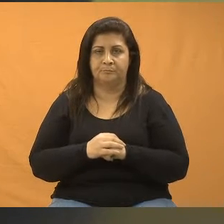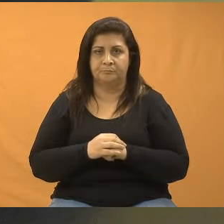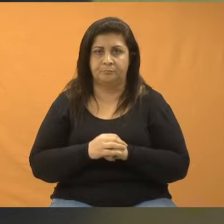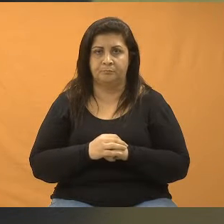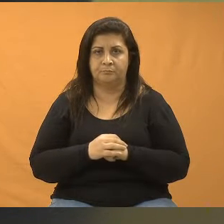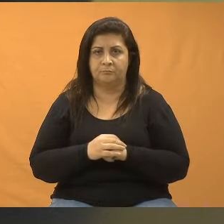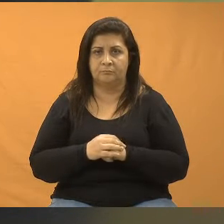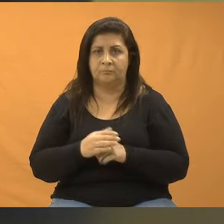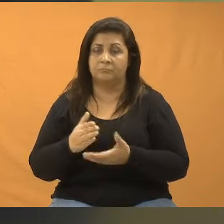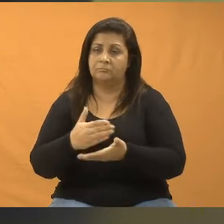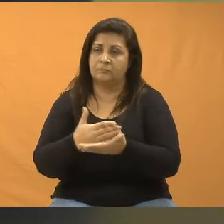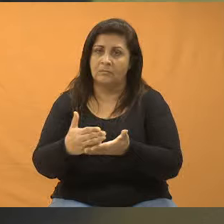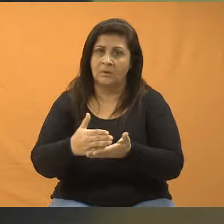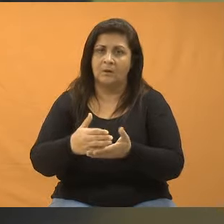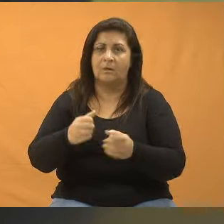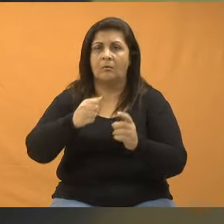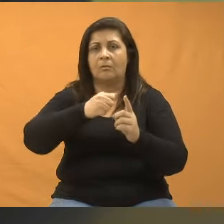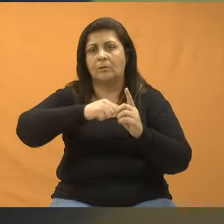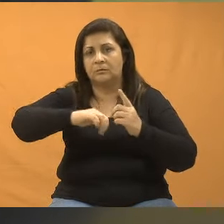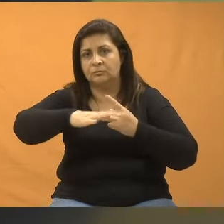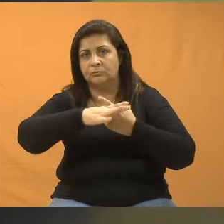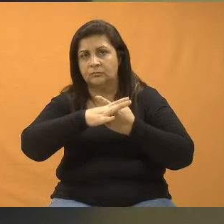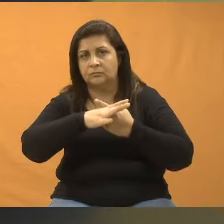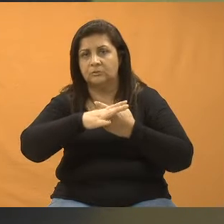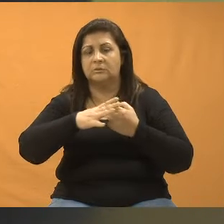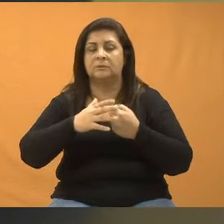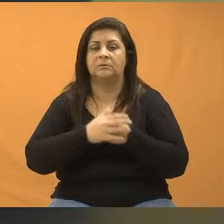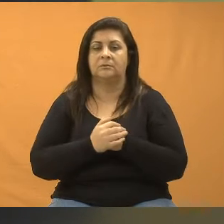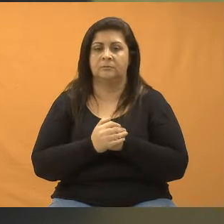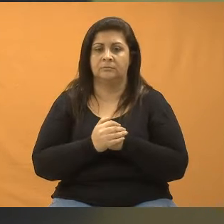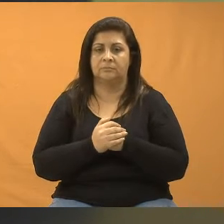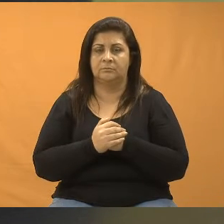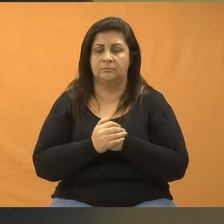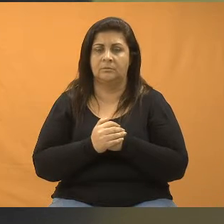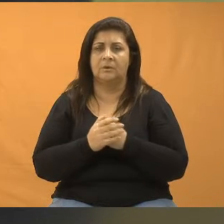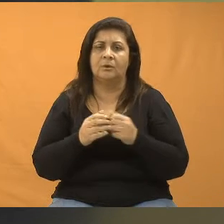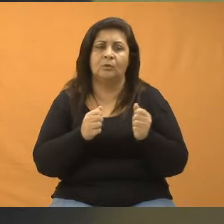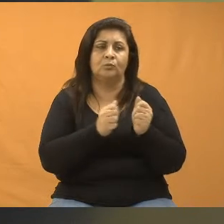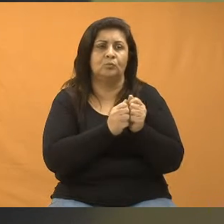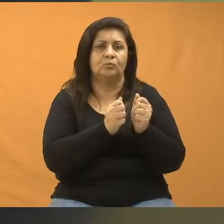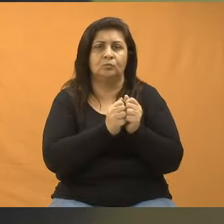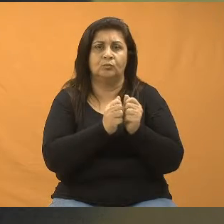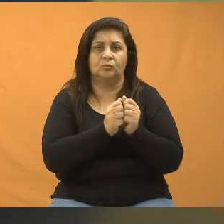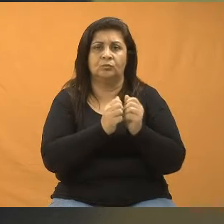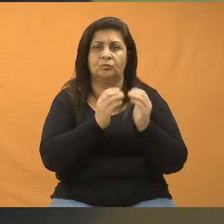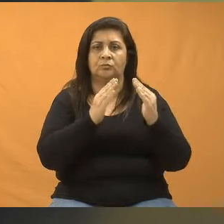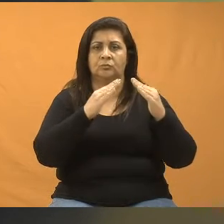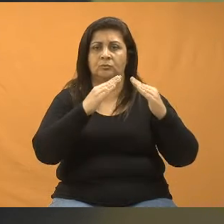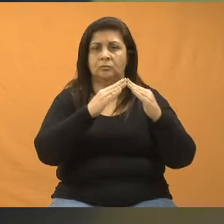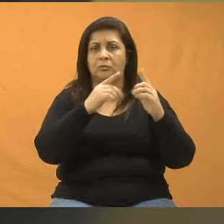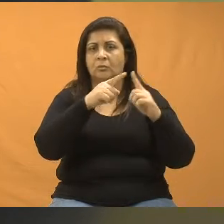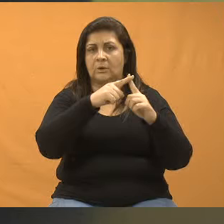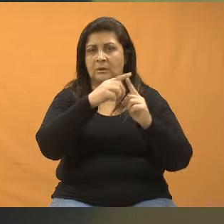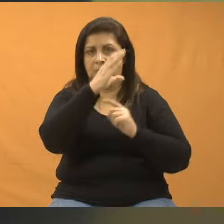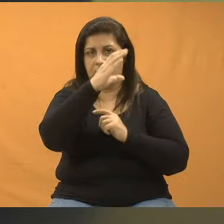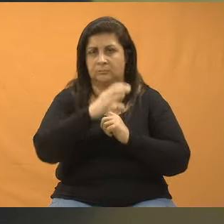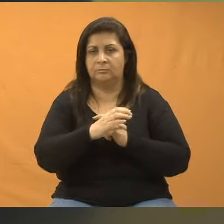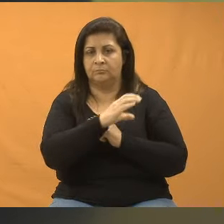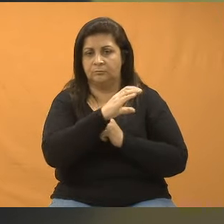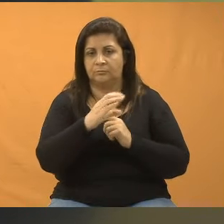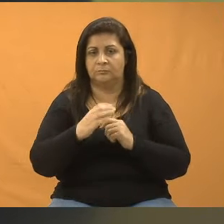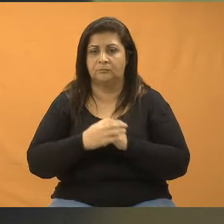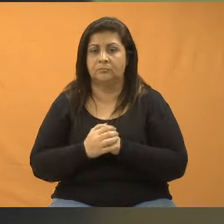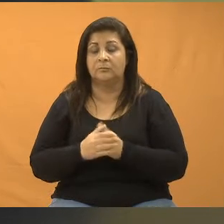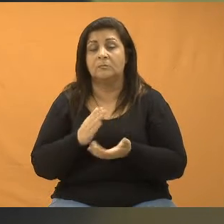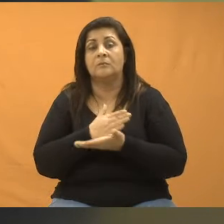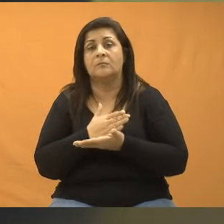da sociedade civil de Jacareí, boa parte ligada à Igreja Católica, né, mas não necessariamente,